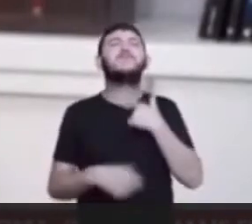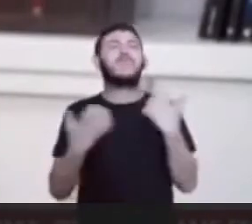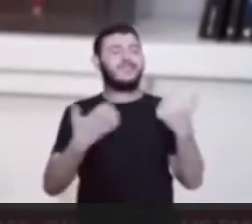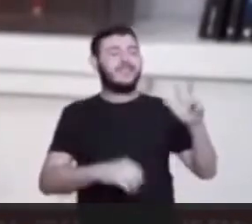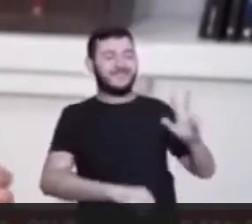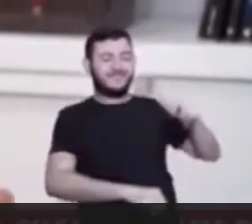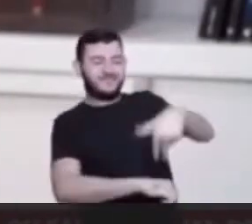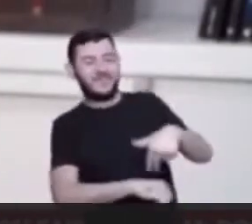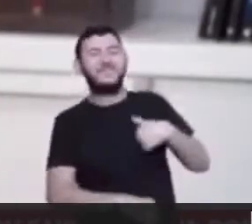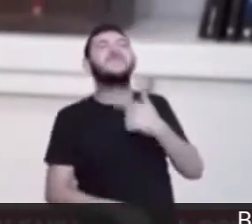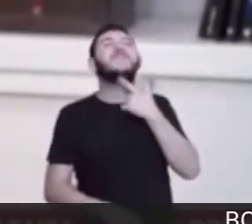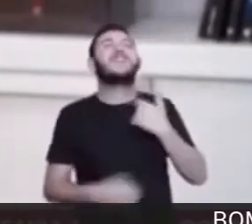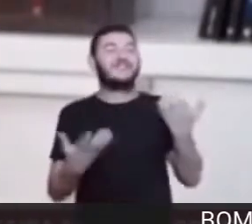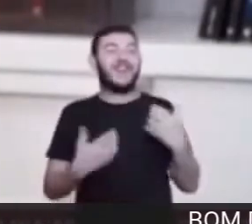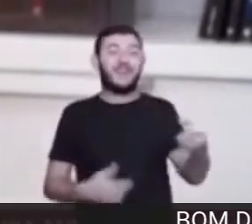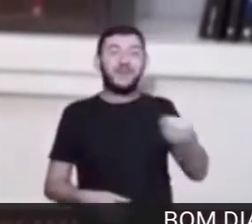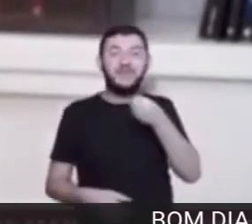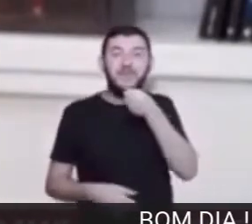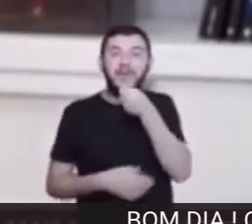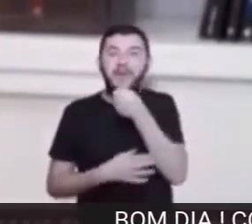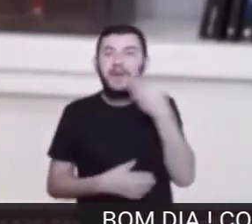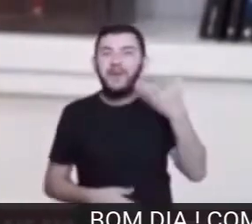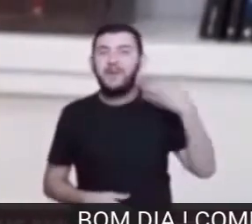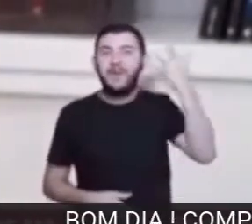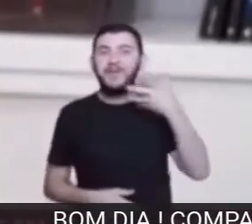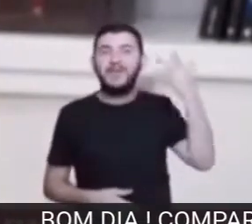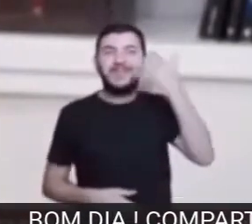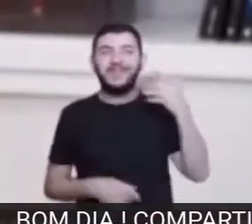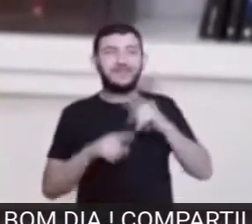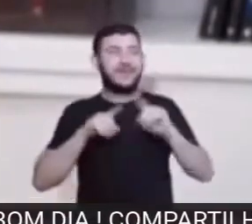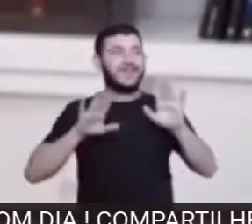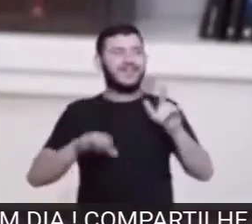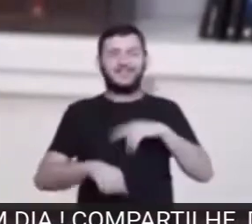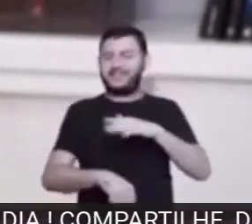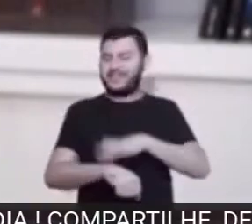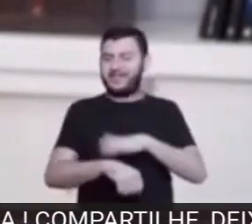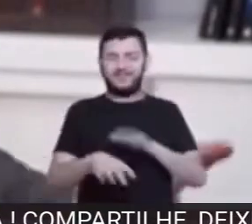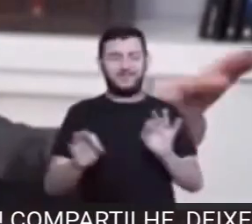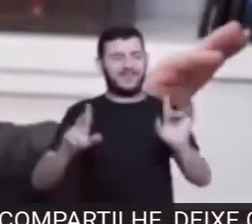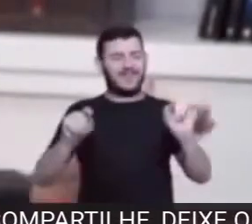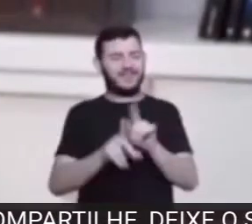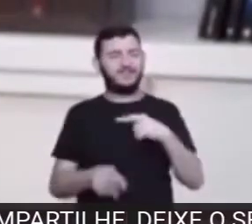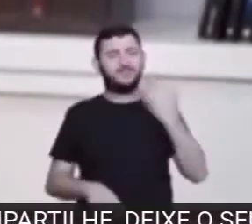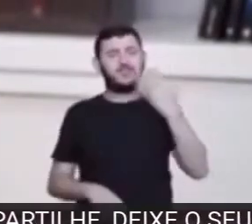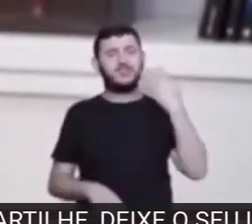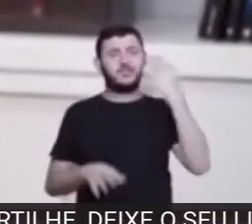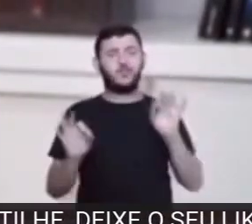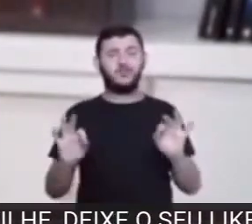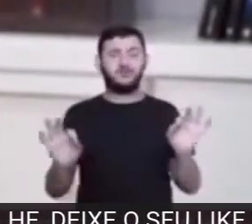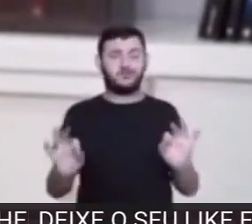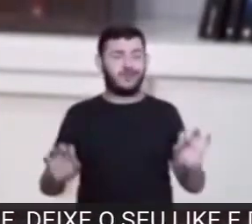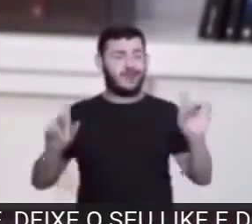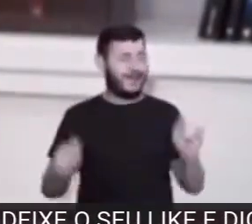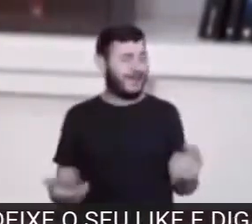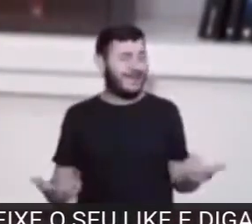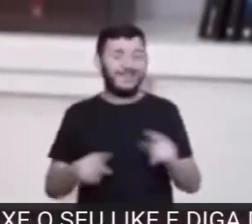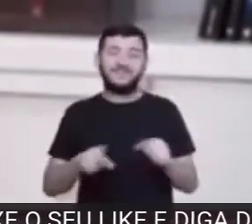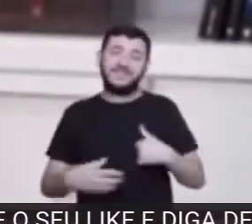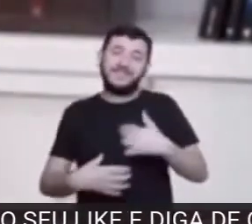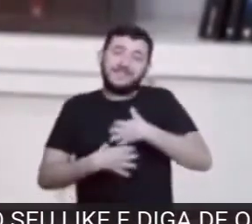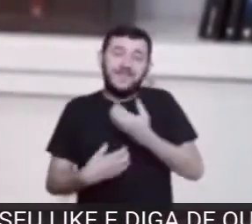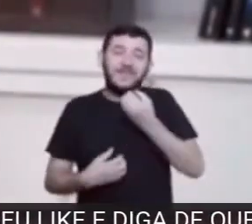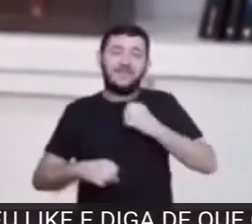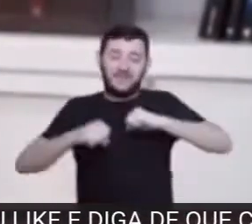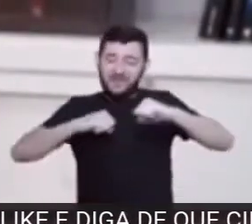discurso. Sabe quanto tempo faz? Que eu, faz muito tempo que eu não faço um discursinho, sabe? Mas, de qualquer forma, está bom o movimento, está